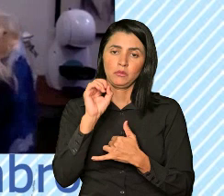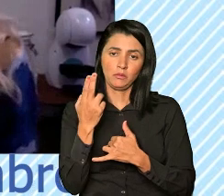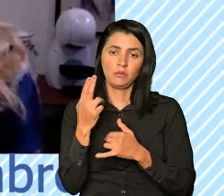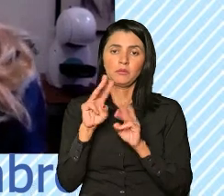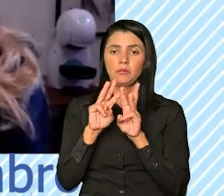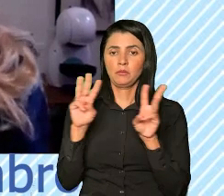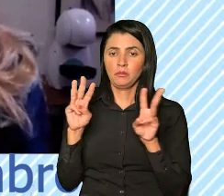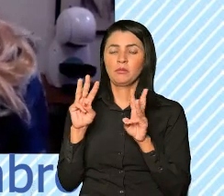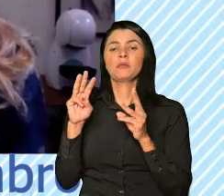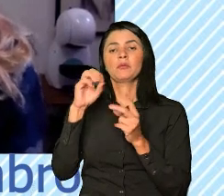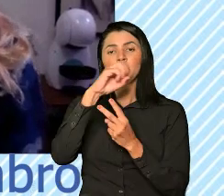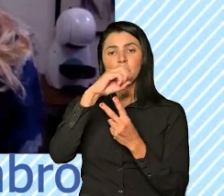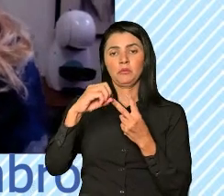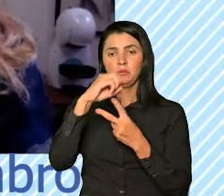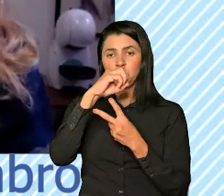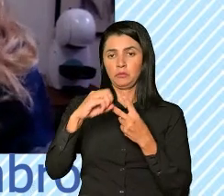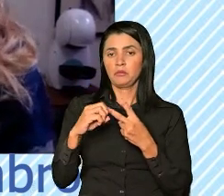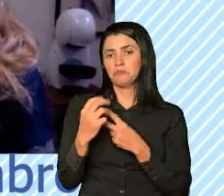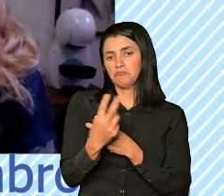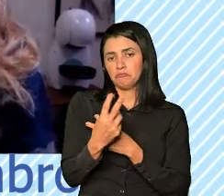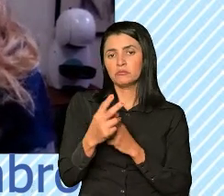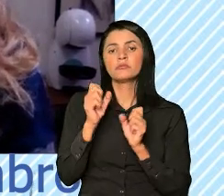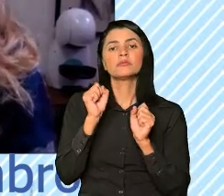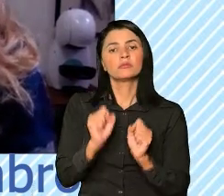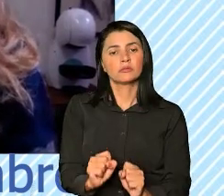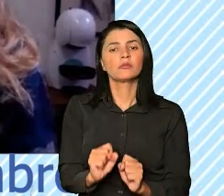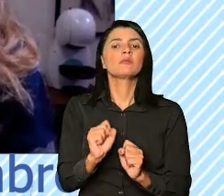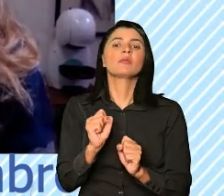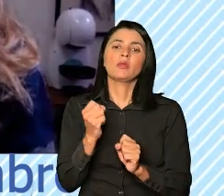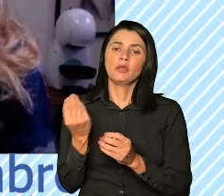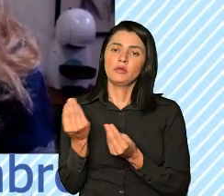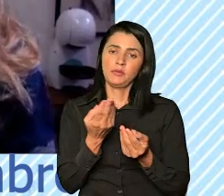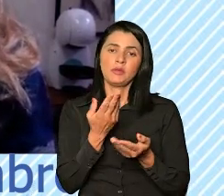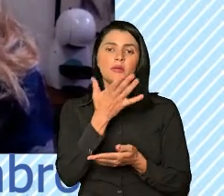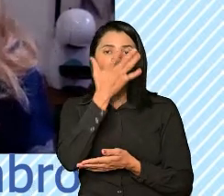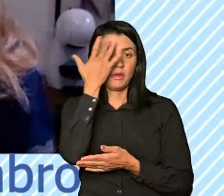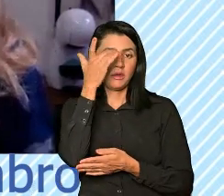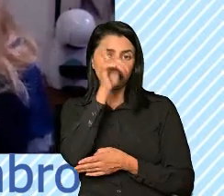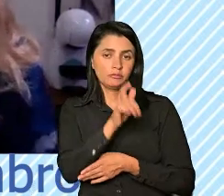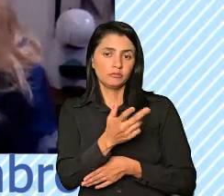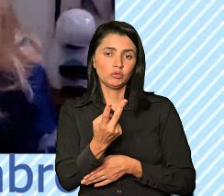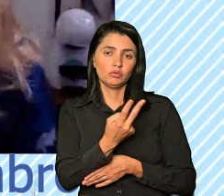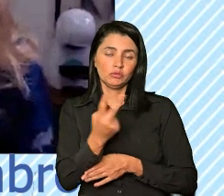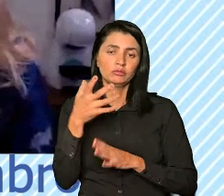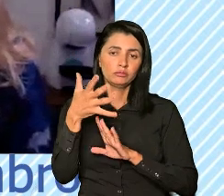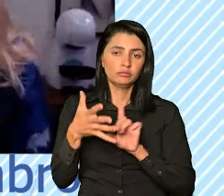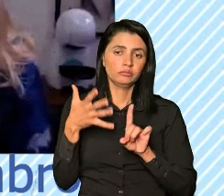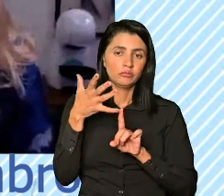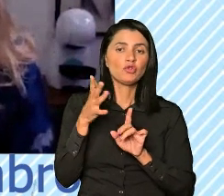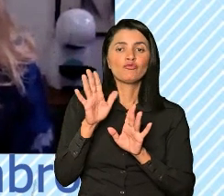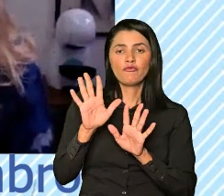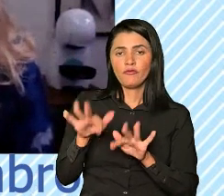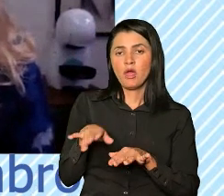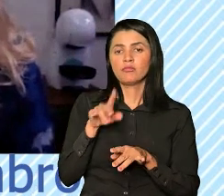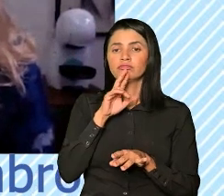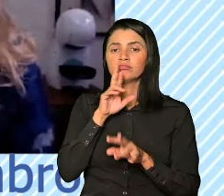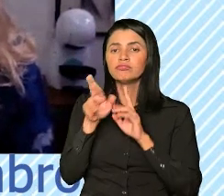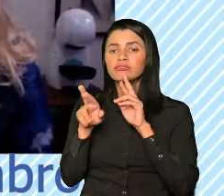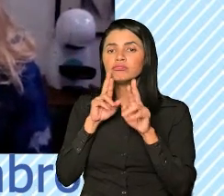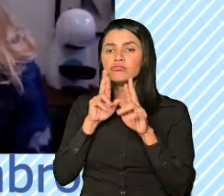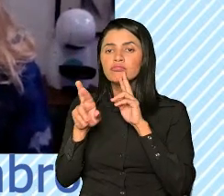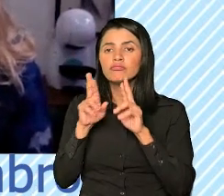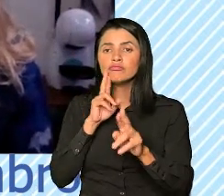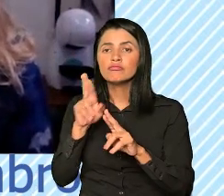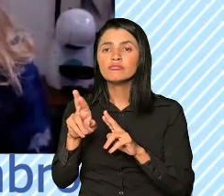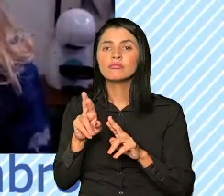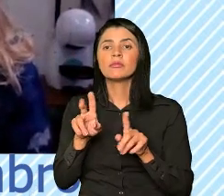site do Teams, e nós passaremos para os palestrantes e para a debatedora no final. E